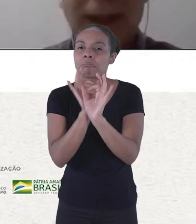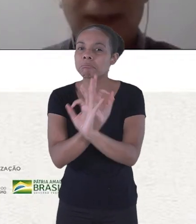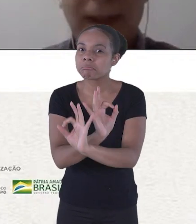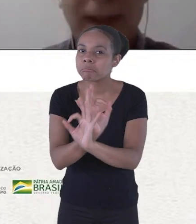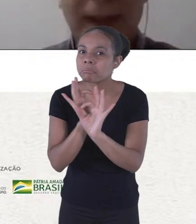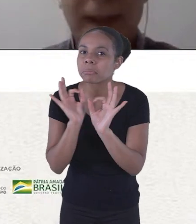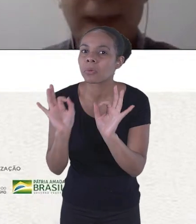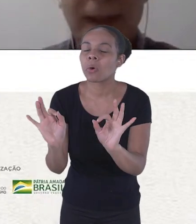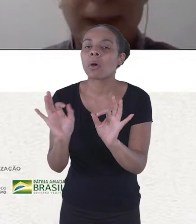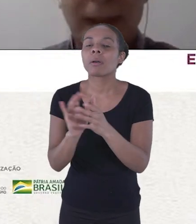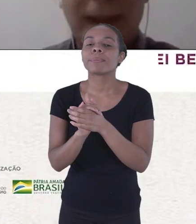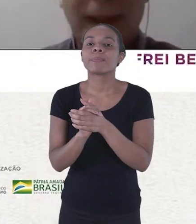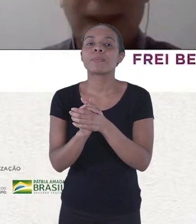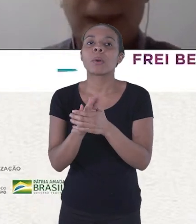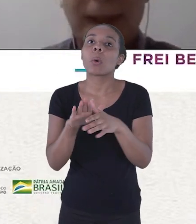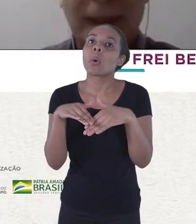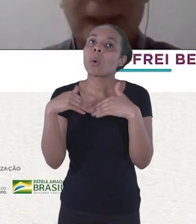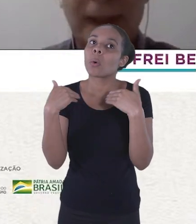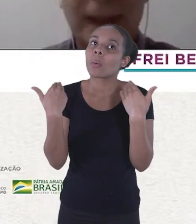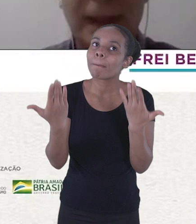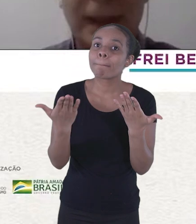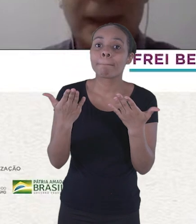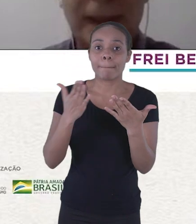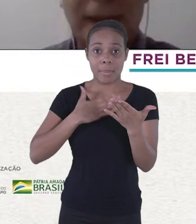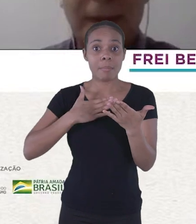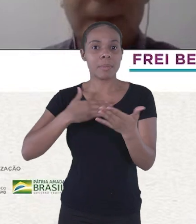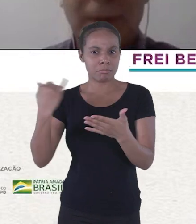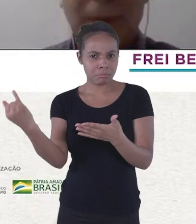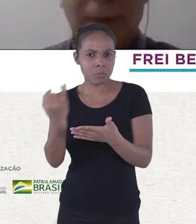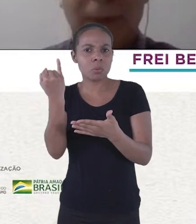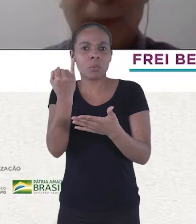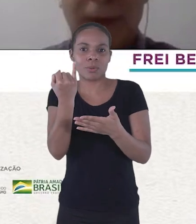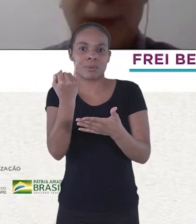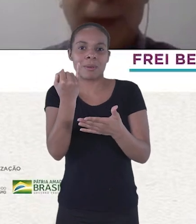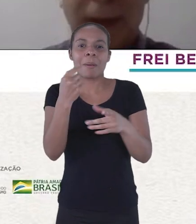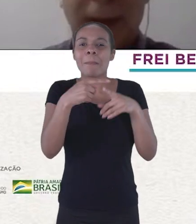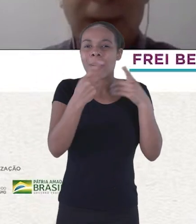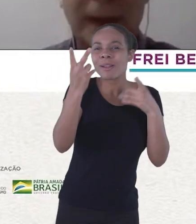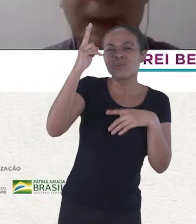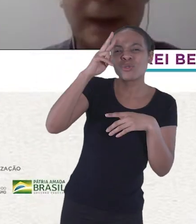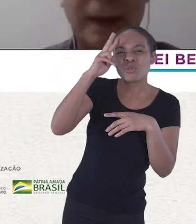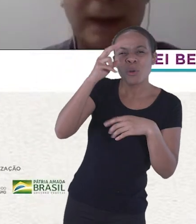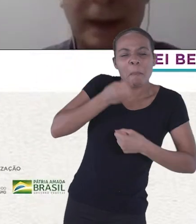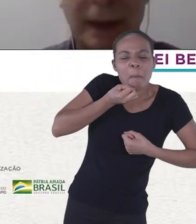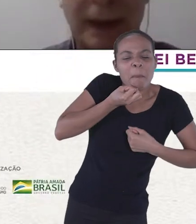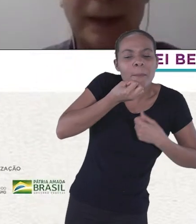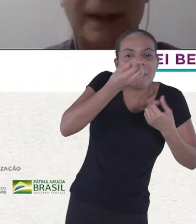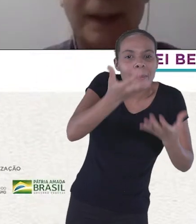sem empolação, era tão importante para mim quanto colocar a história para fora.